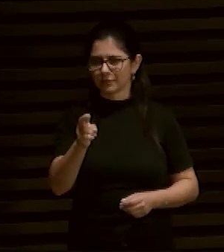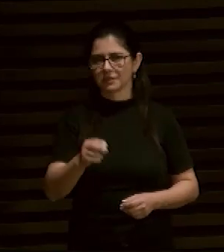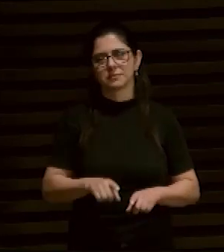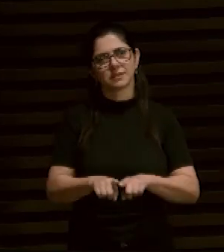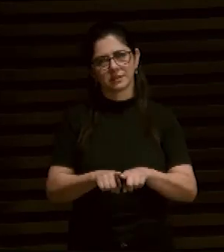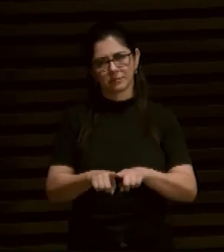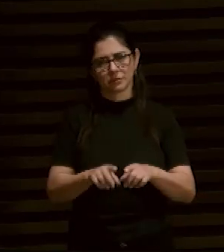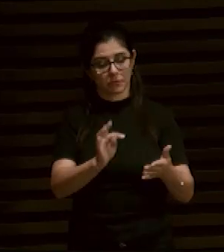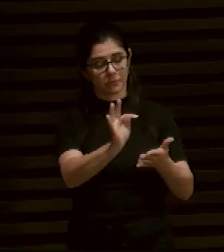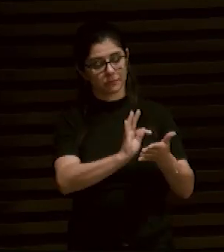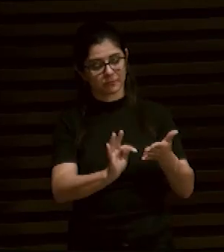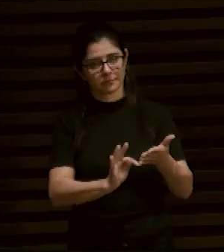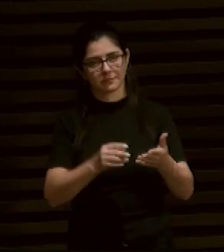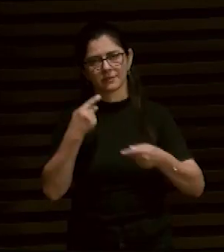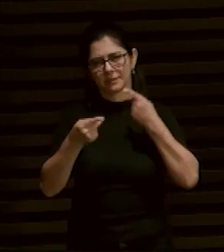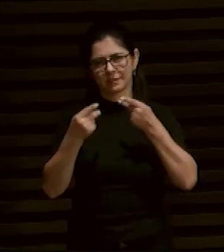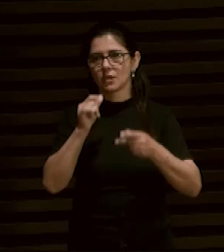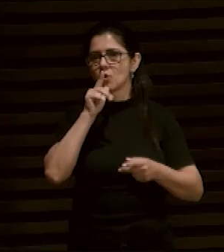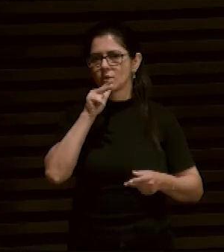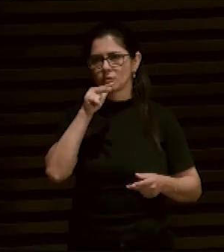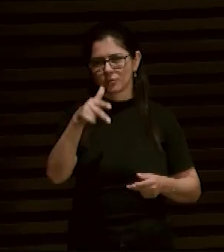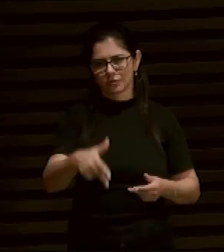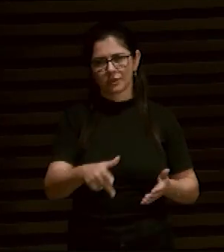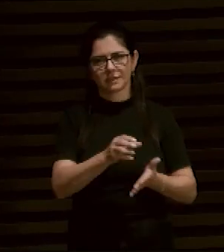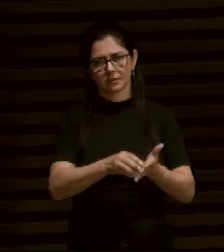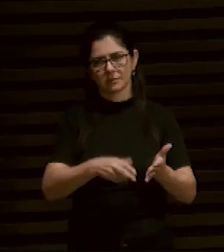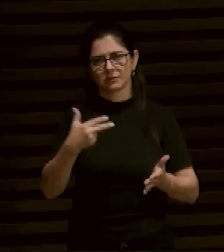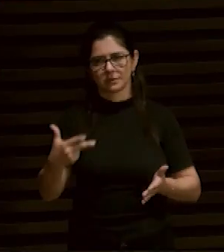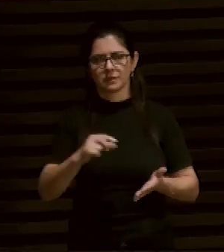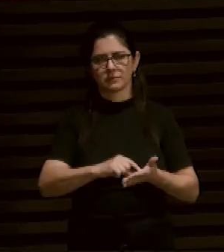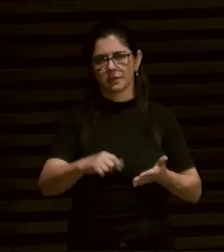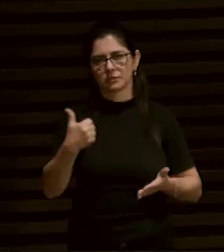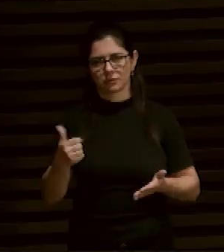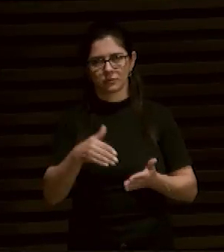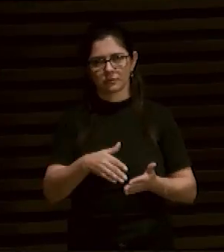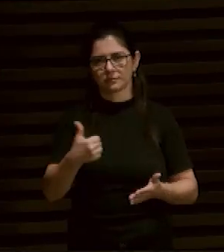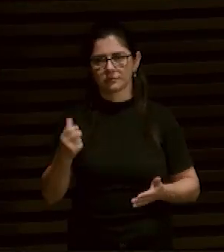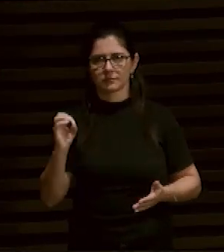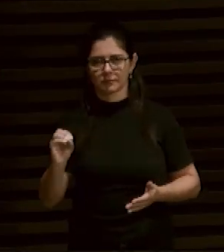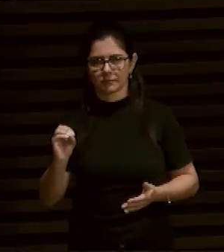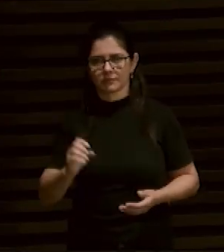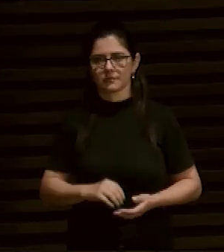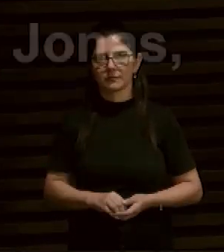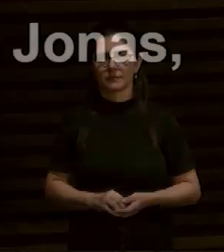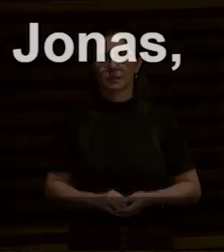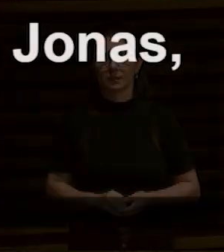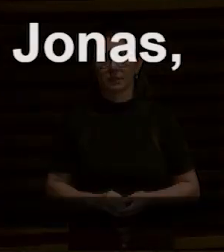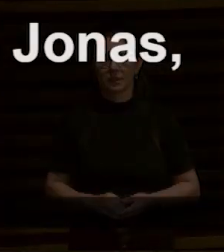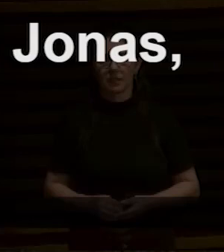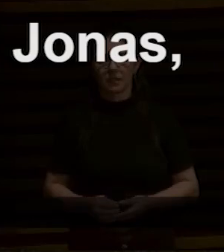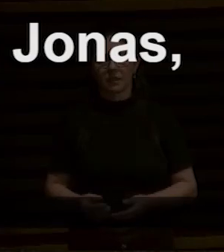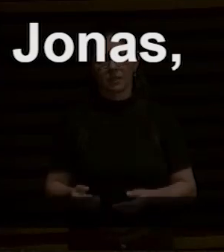Irmãos, o texto diz assim, Jonas capítulo 3, do verso 1 ao verso 10. Veio a palavra